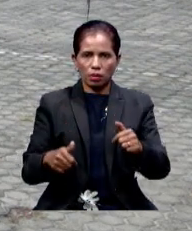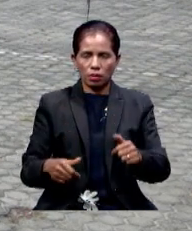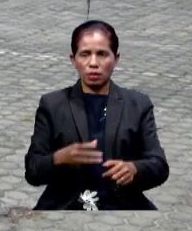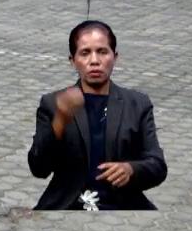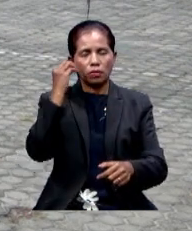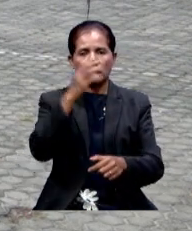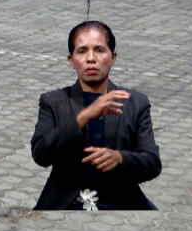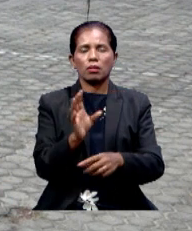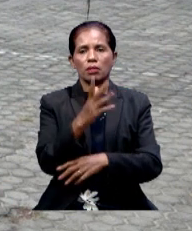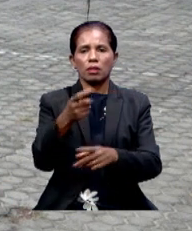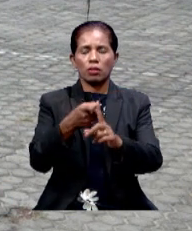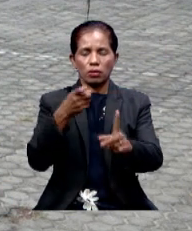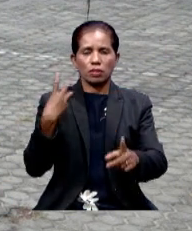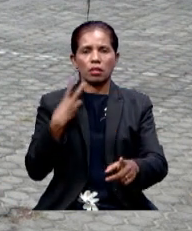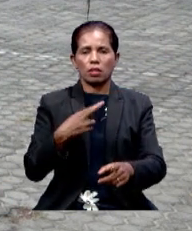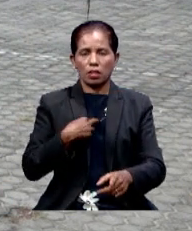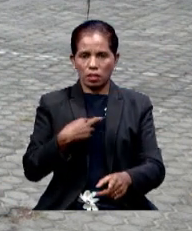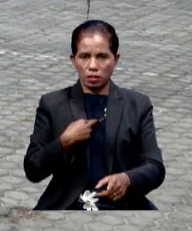no buras ne mai husi iterasik.